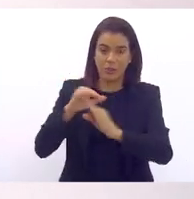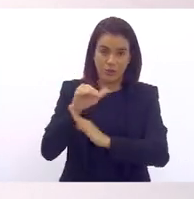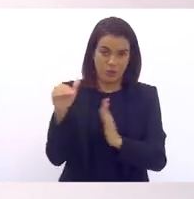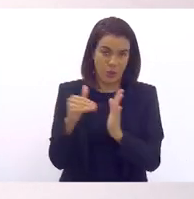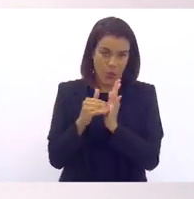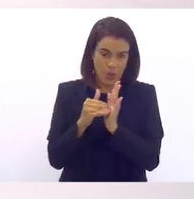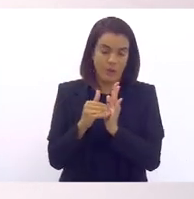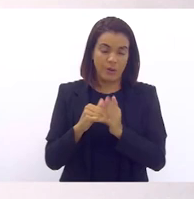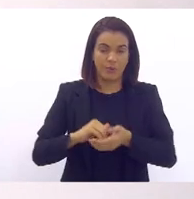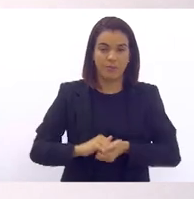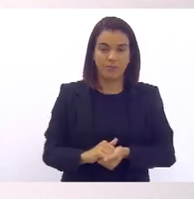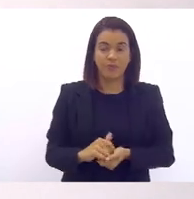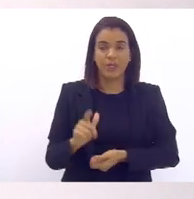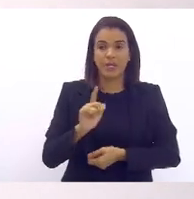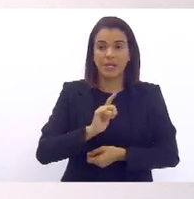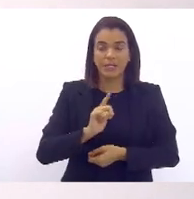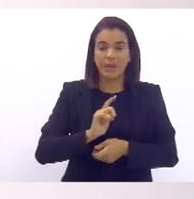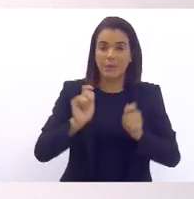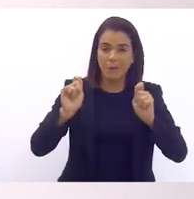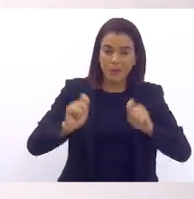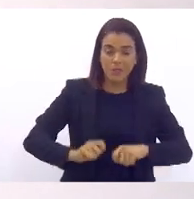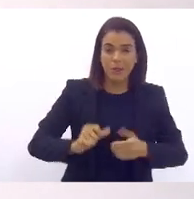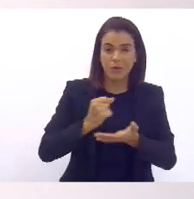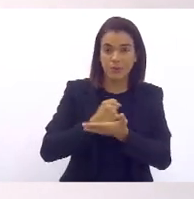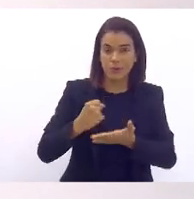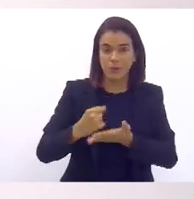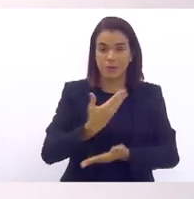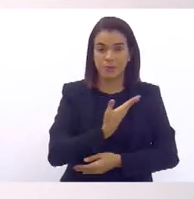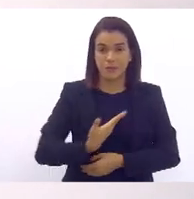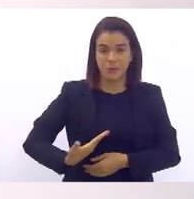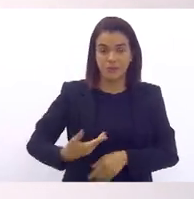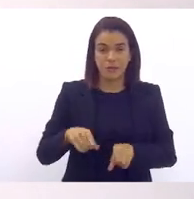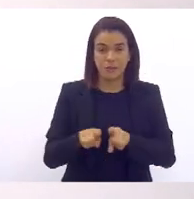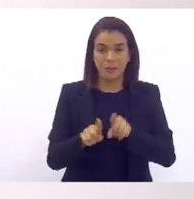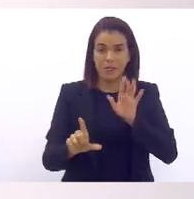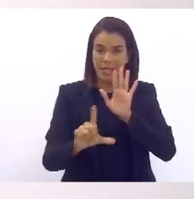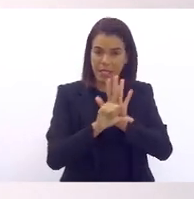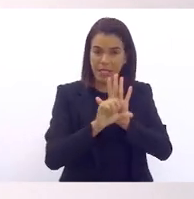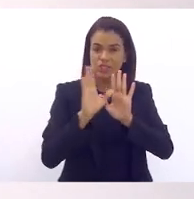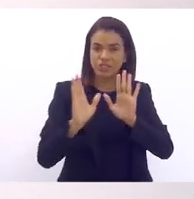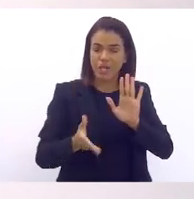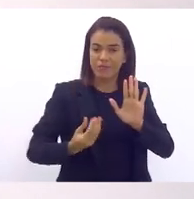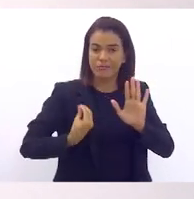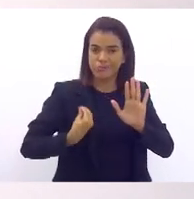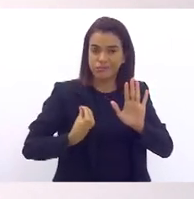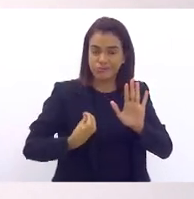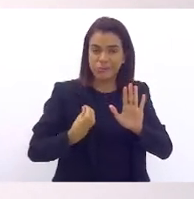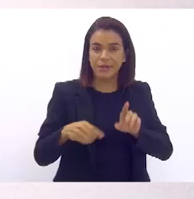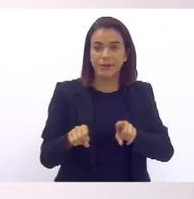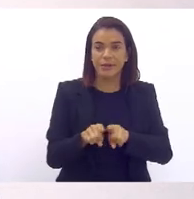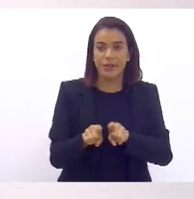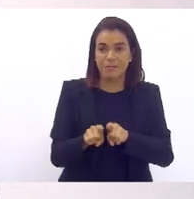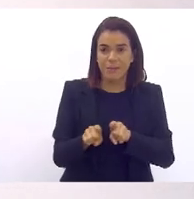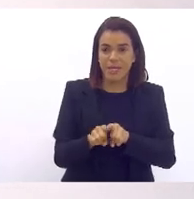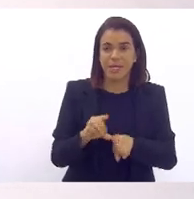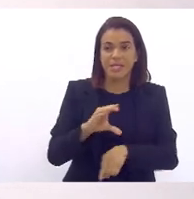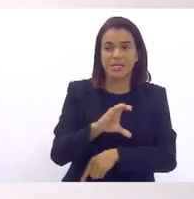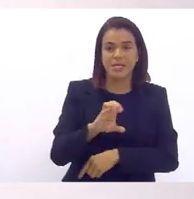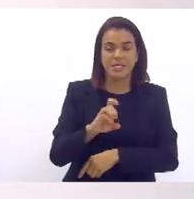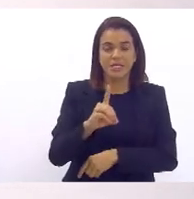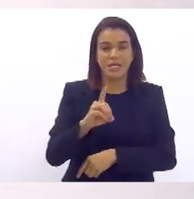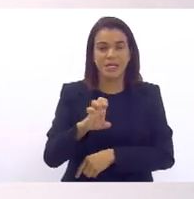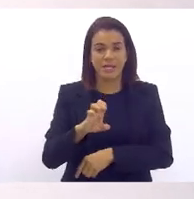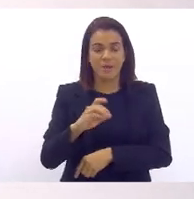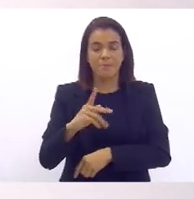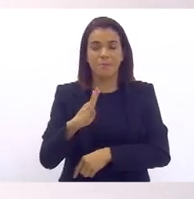Corporação Total temos a a possibilidade do contrato público e tem leix já para isso sandbox regulatório a gente tem discutido